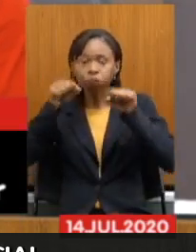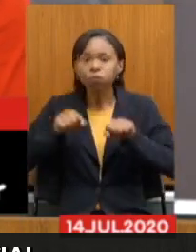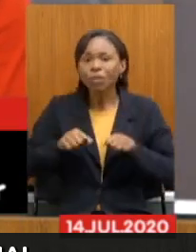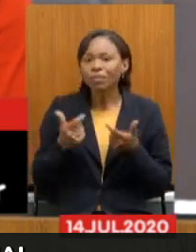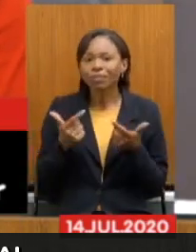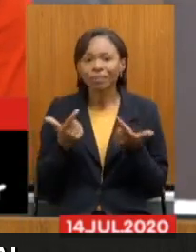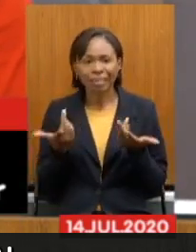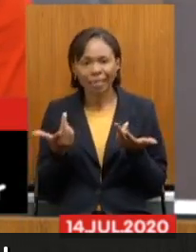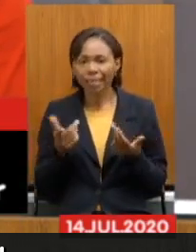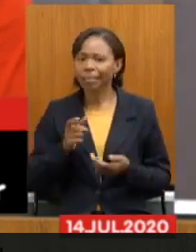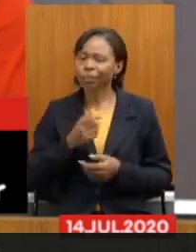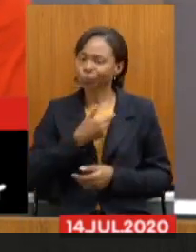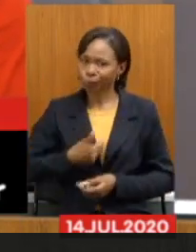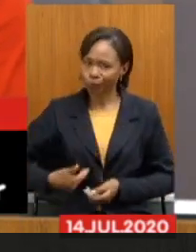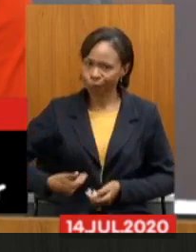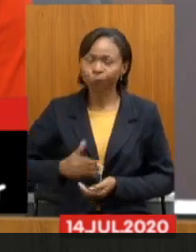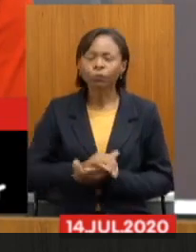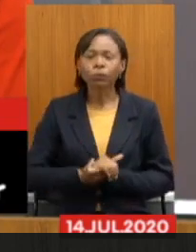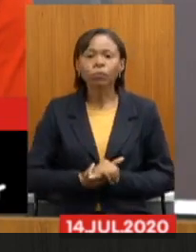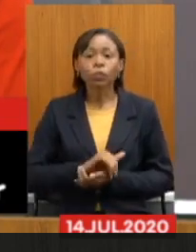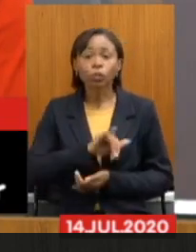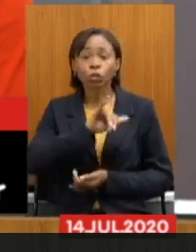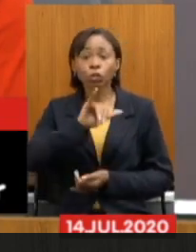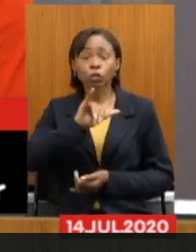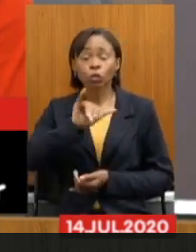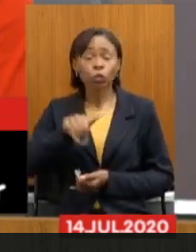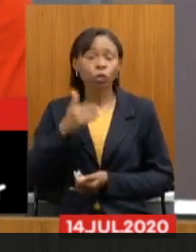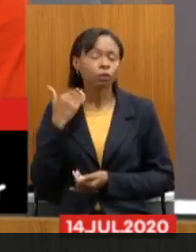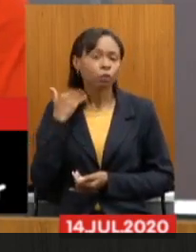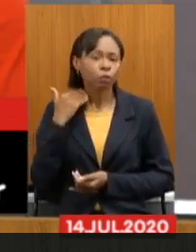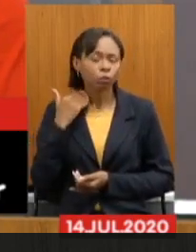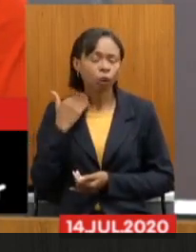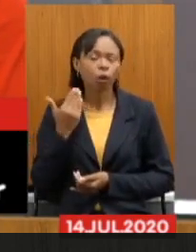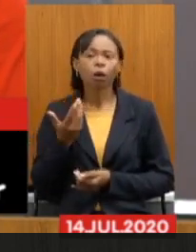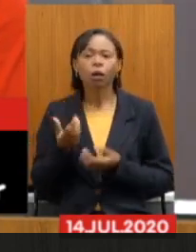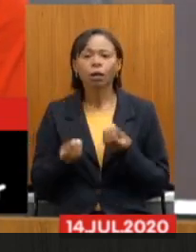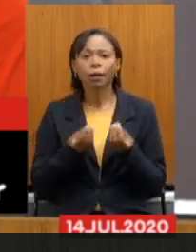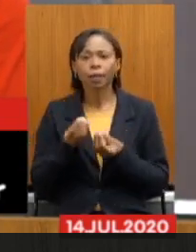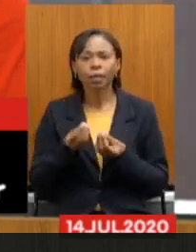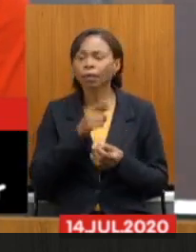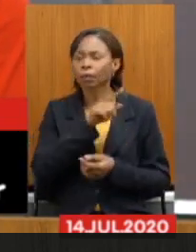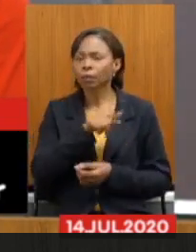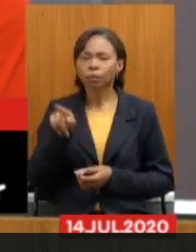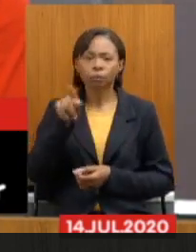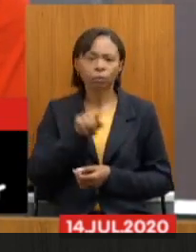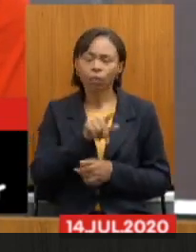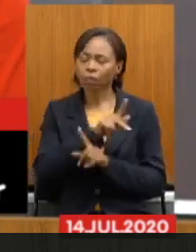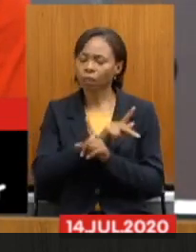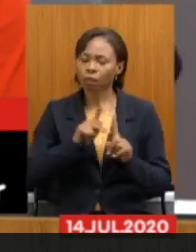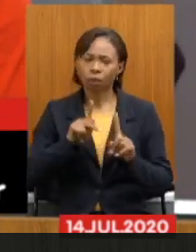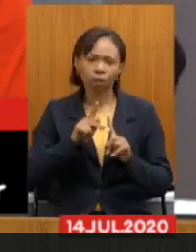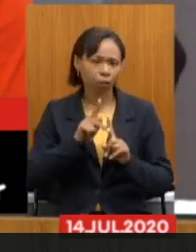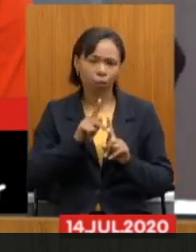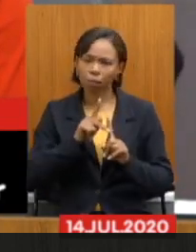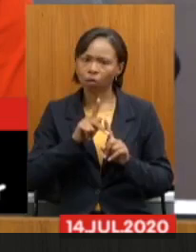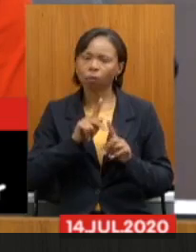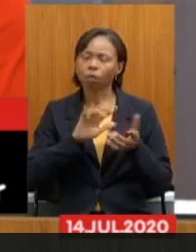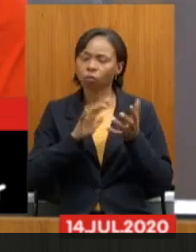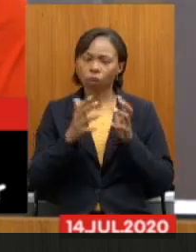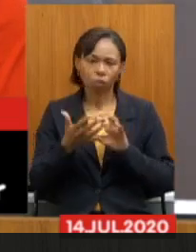a Alessandra Costa Campos: suspensão da tramitação da reforma da Previdência enquanto durar a pandemia,